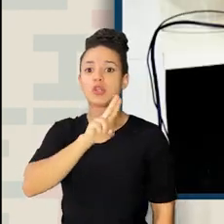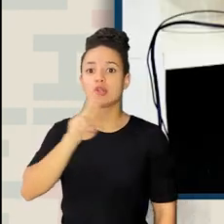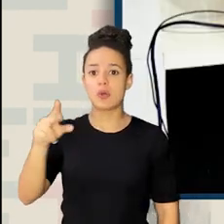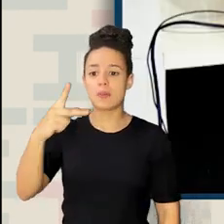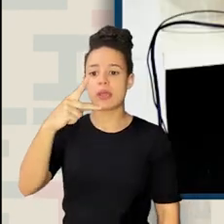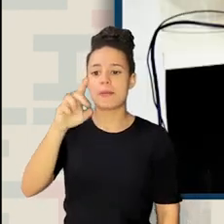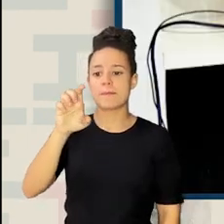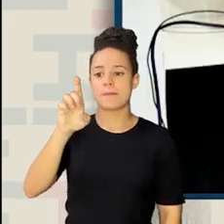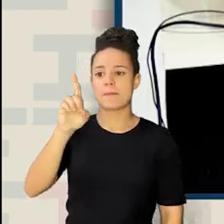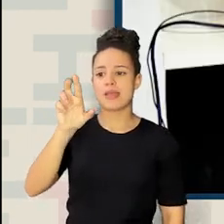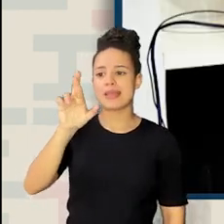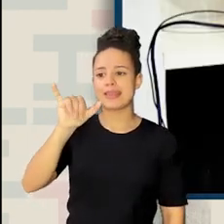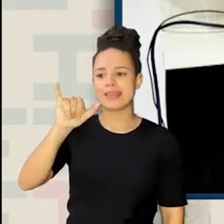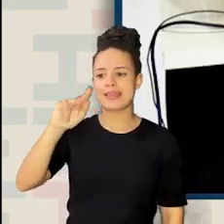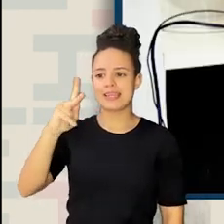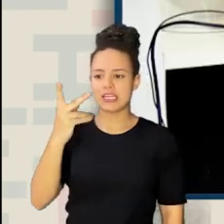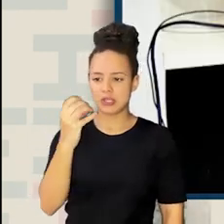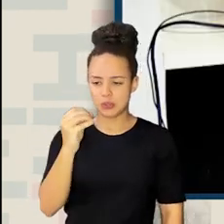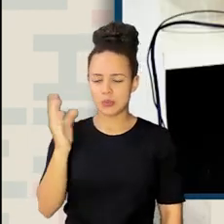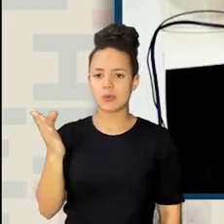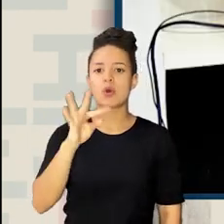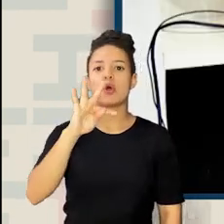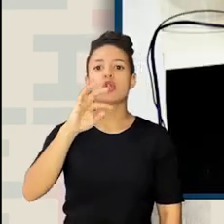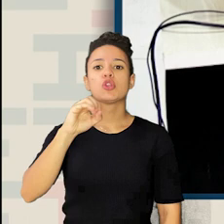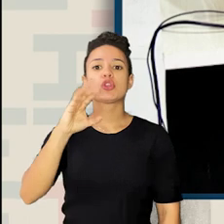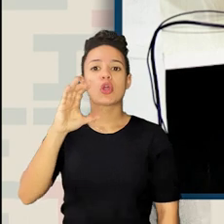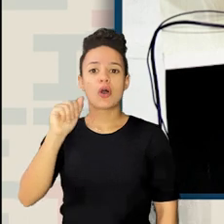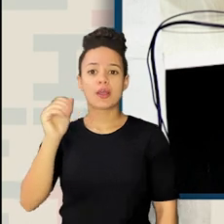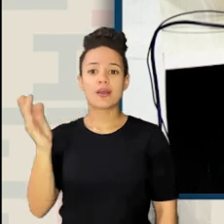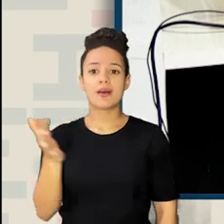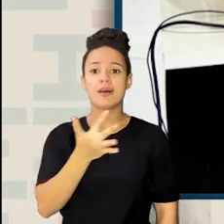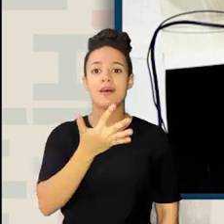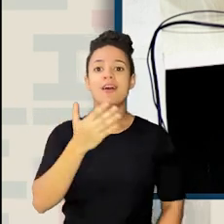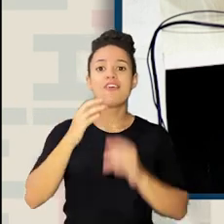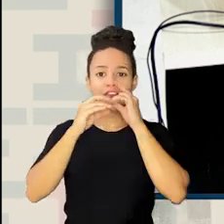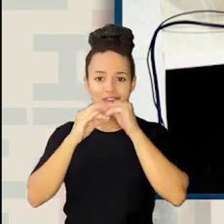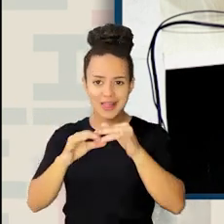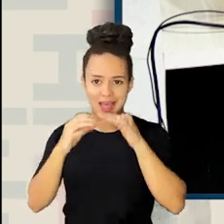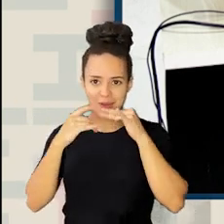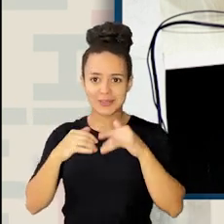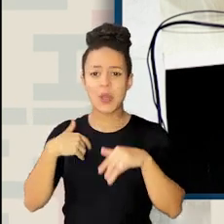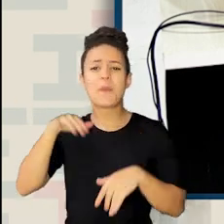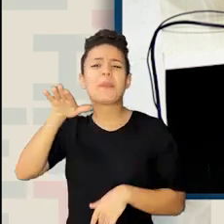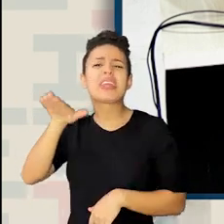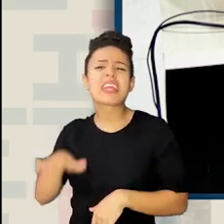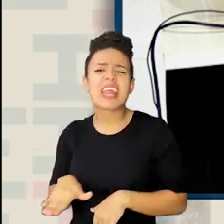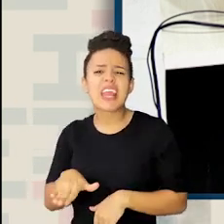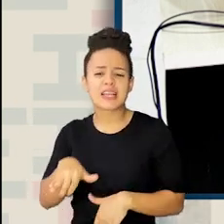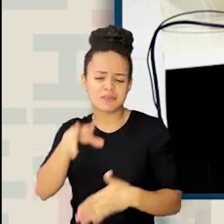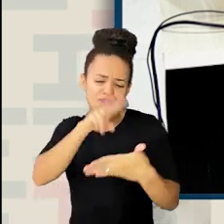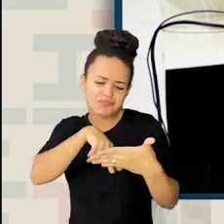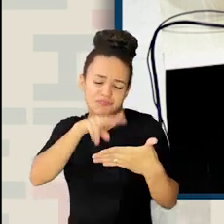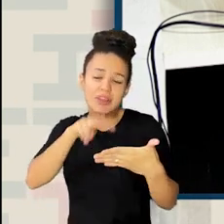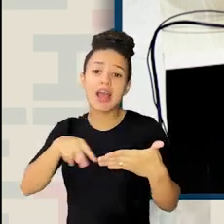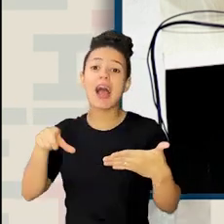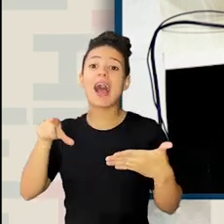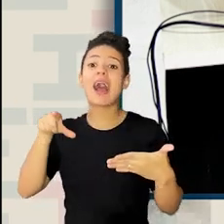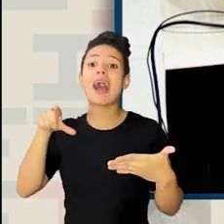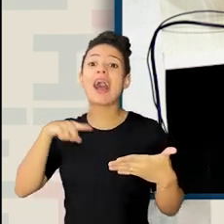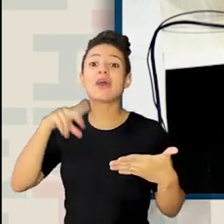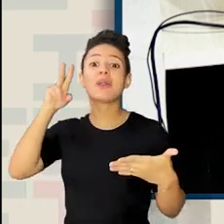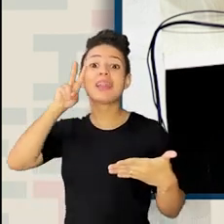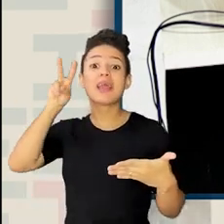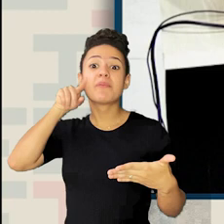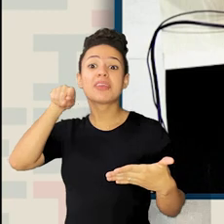Pedrinho Toca Flauta, um livro maravilhoso, quando eu era pequena. E aí o Pedrinho tinha uns amigos no livro, nunca